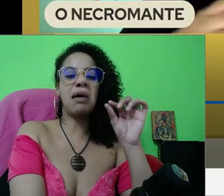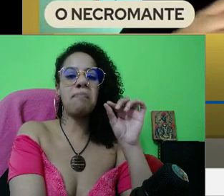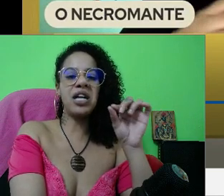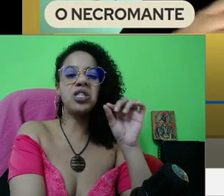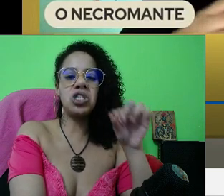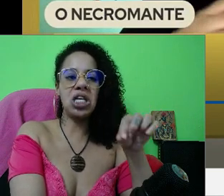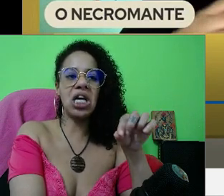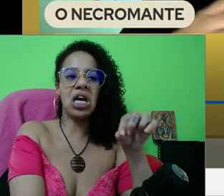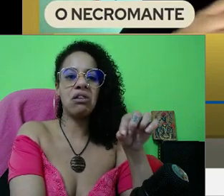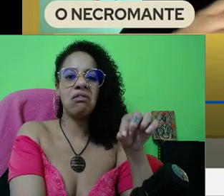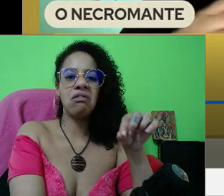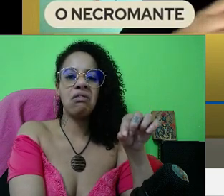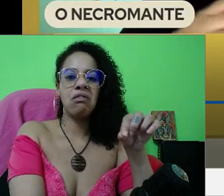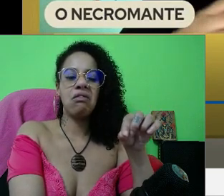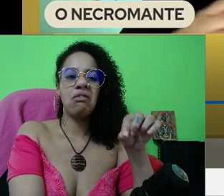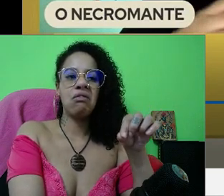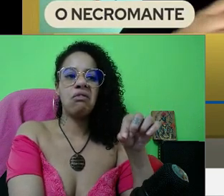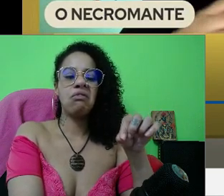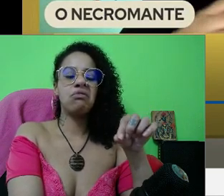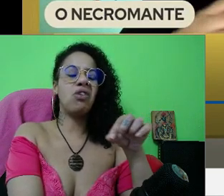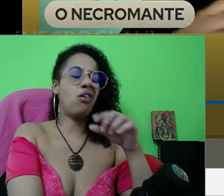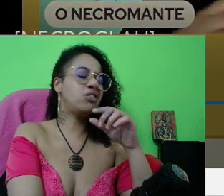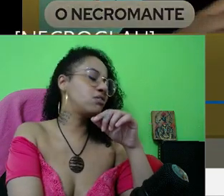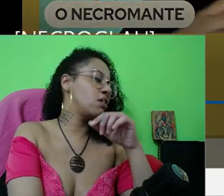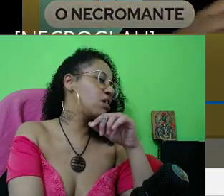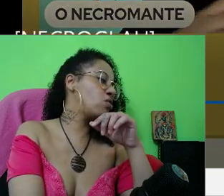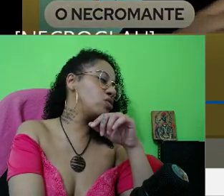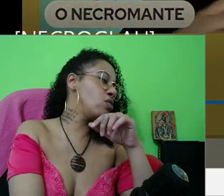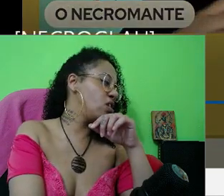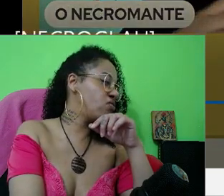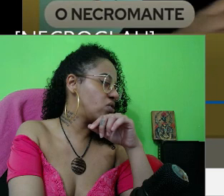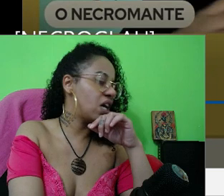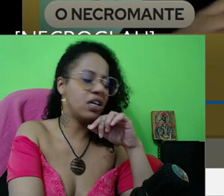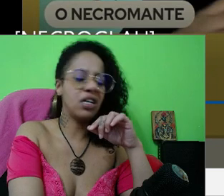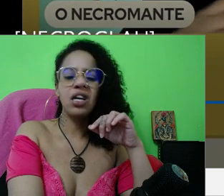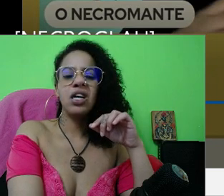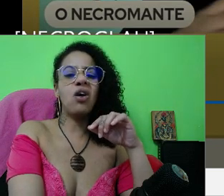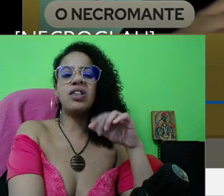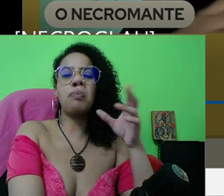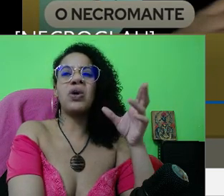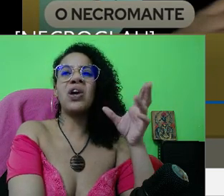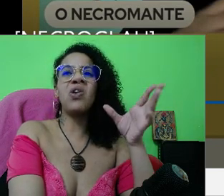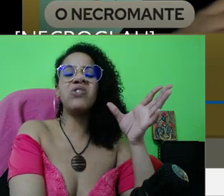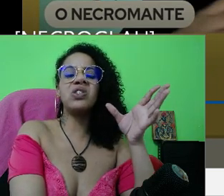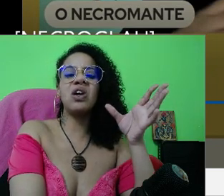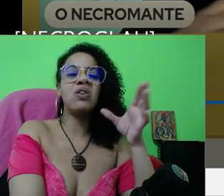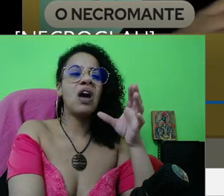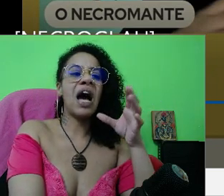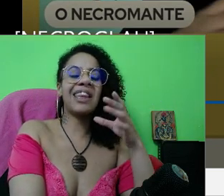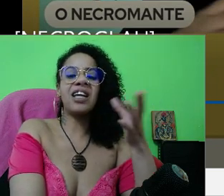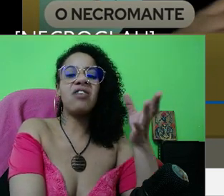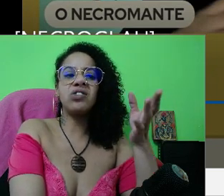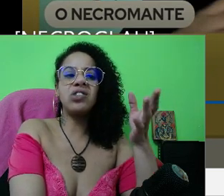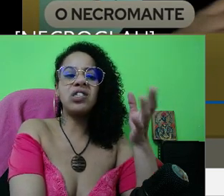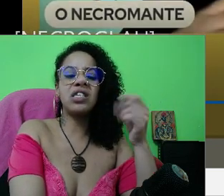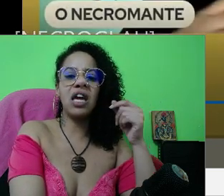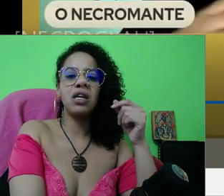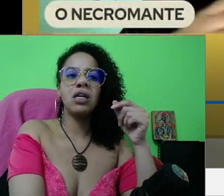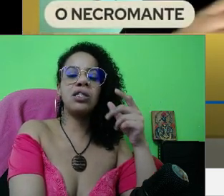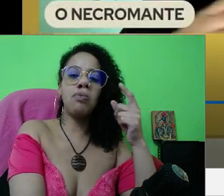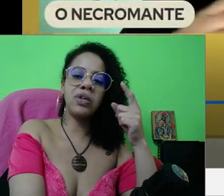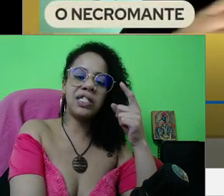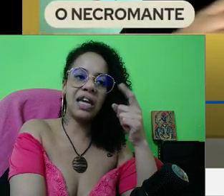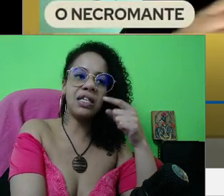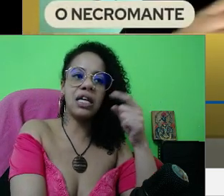a essa merdinha Nossa que coisa horrível cara e outra para que que eu ia fazer ataque a você